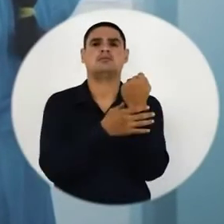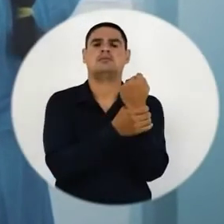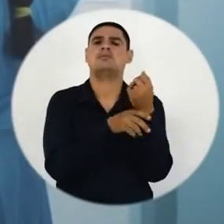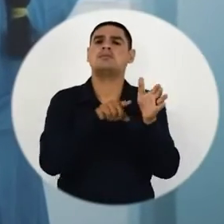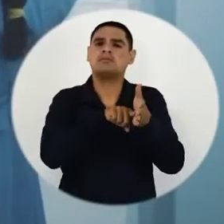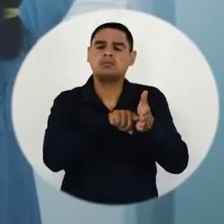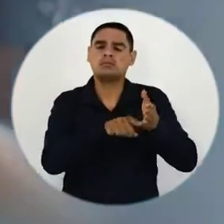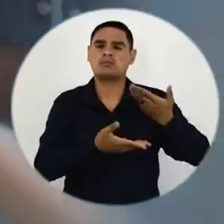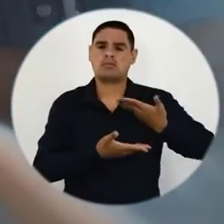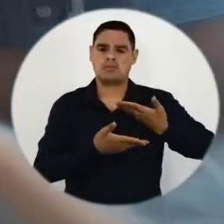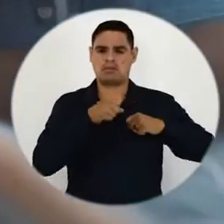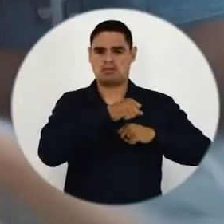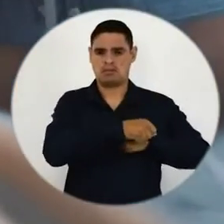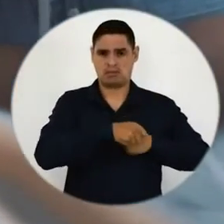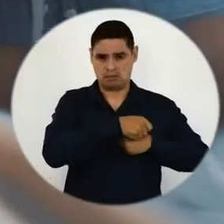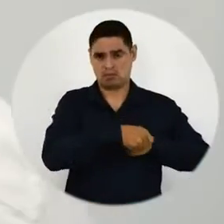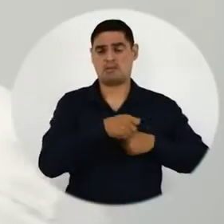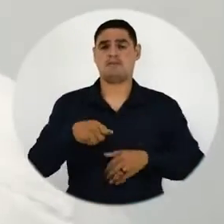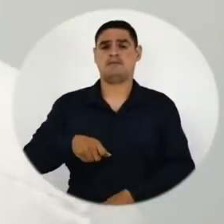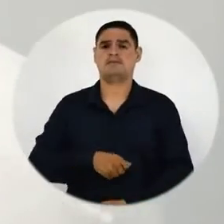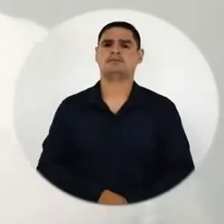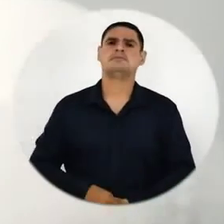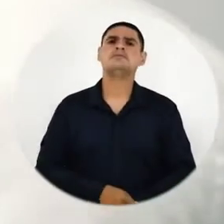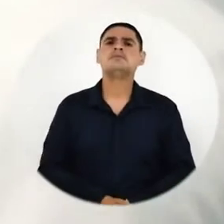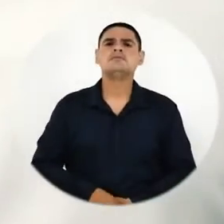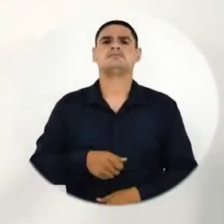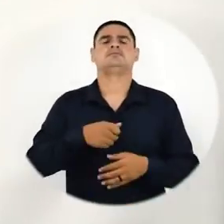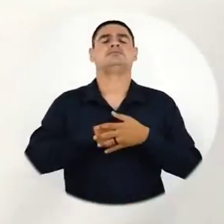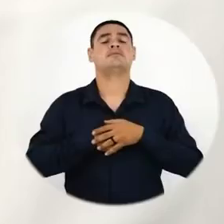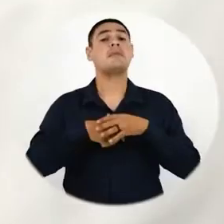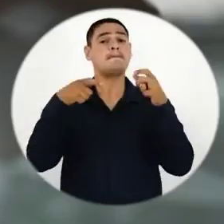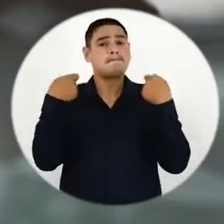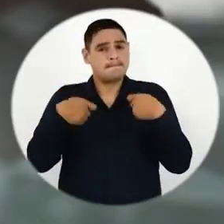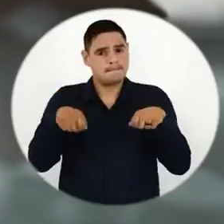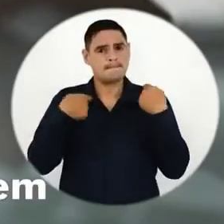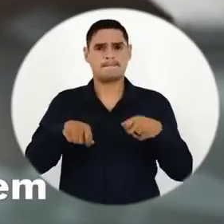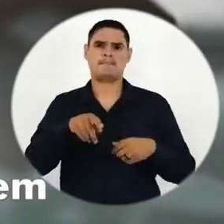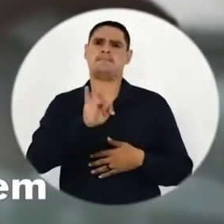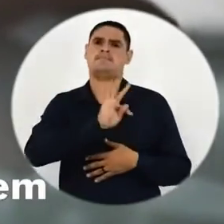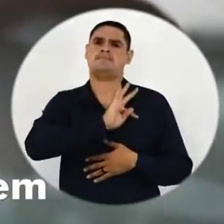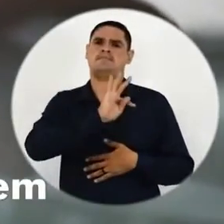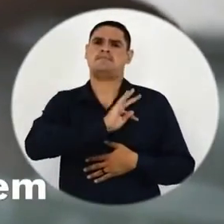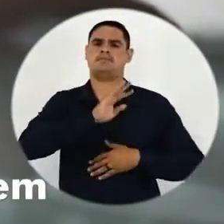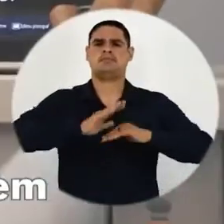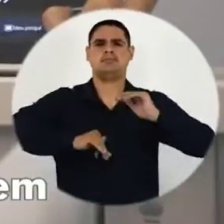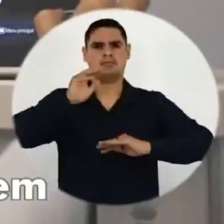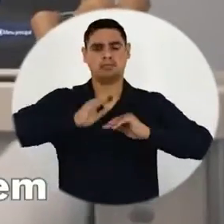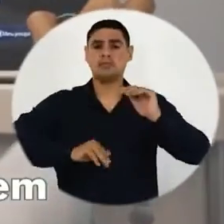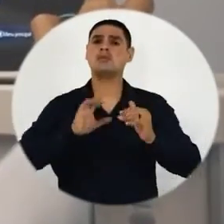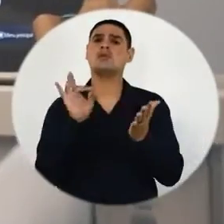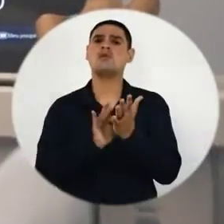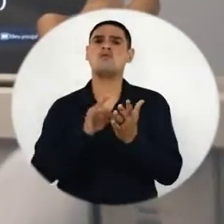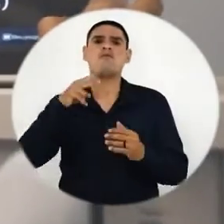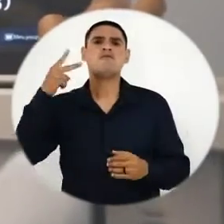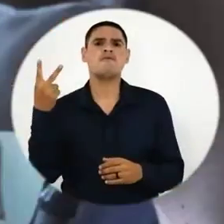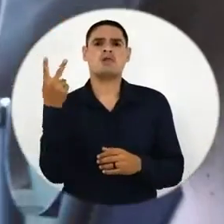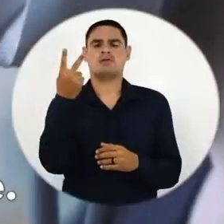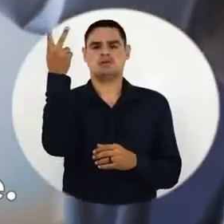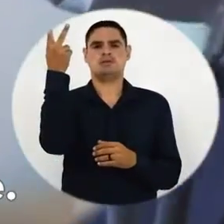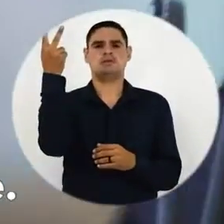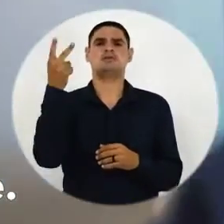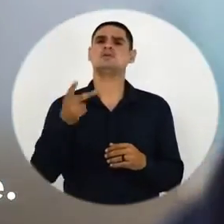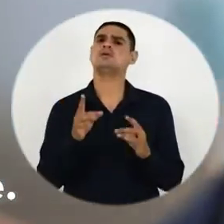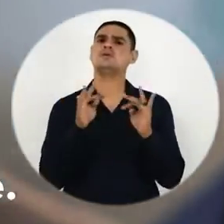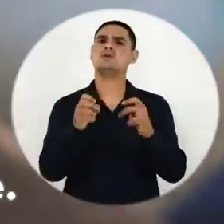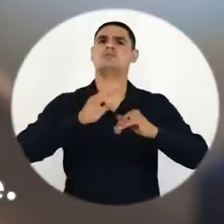como mamografia e colo do útero. Precisamos de técnicos competentes que reconheçam e valorizem quem está na ponta,